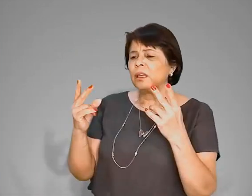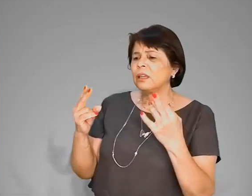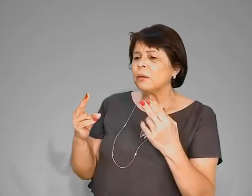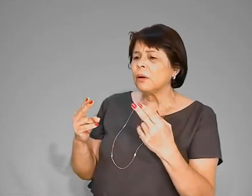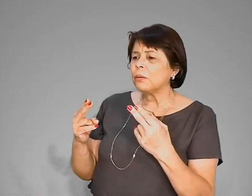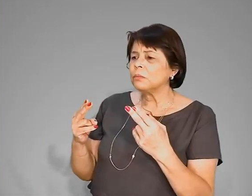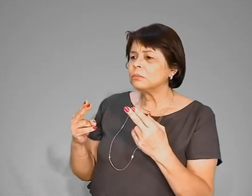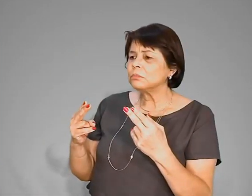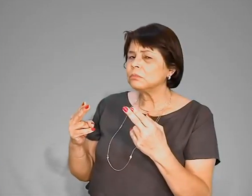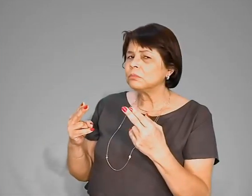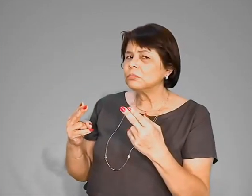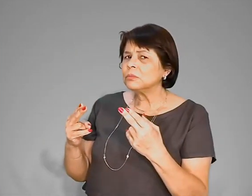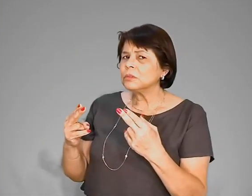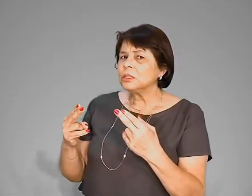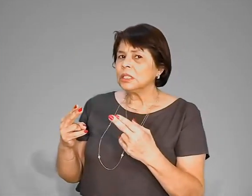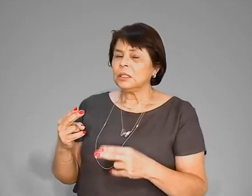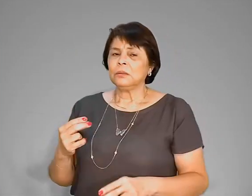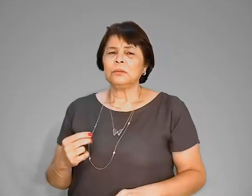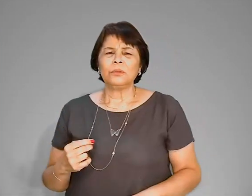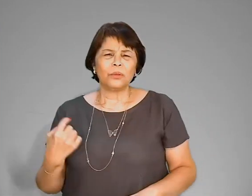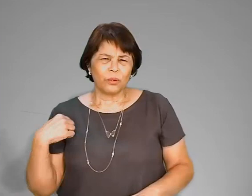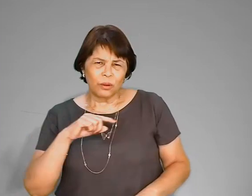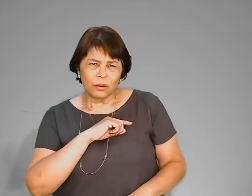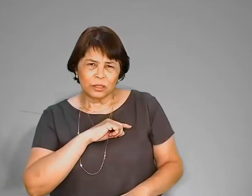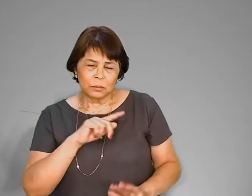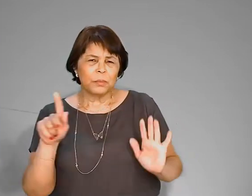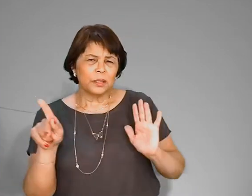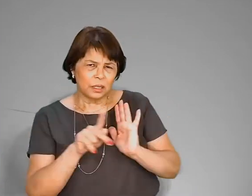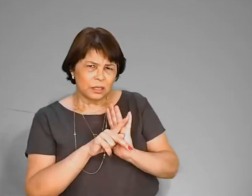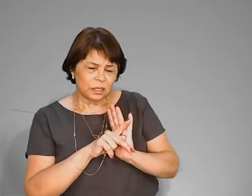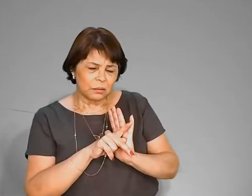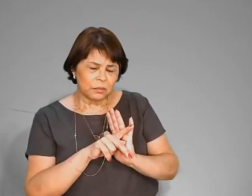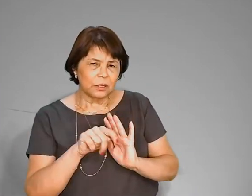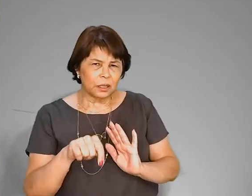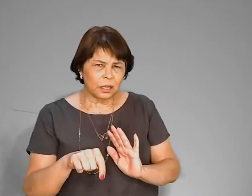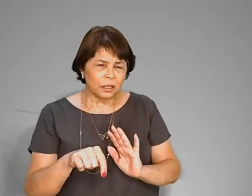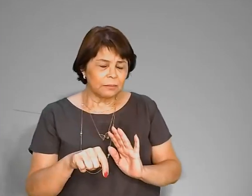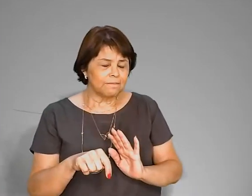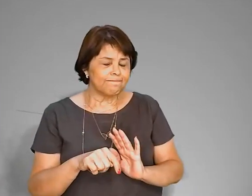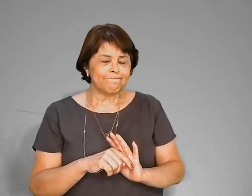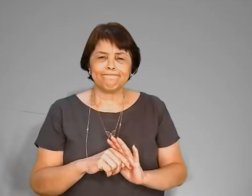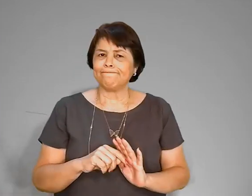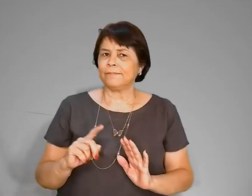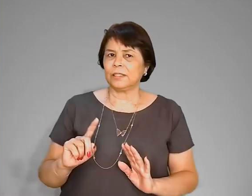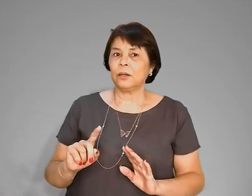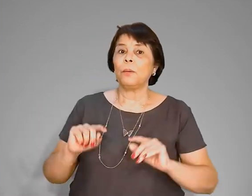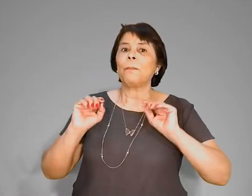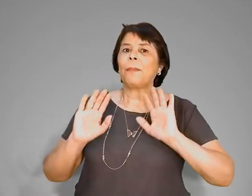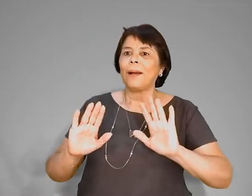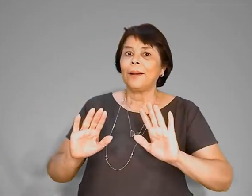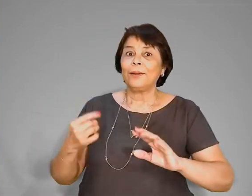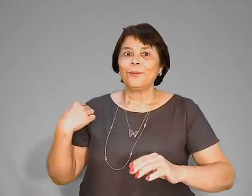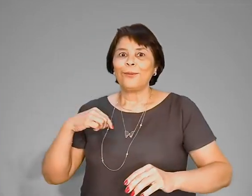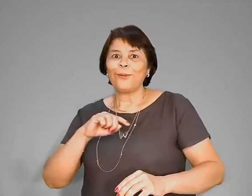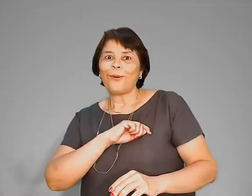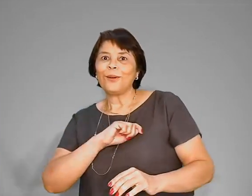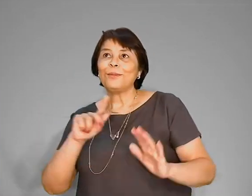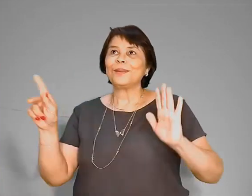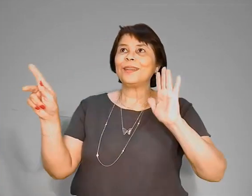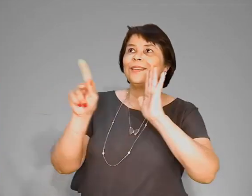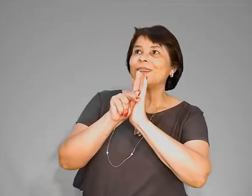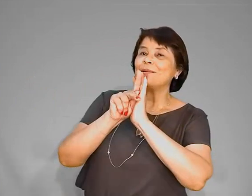nos tornamos num edifício espiritual, numa igreja